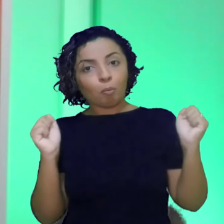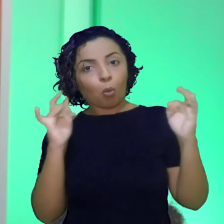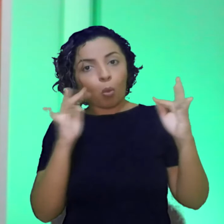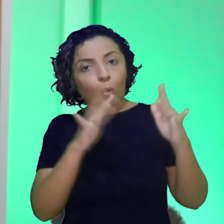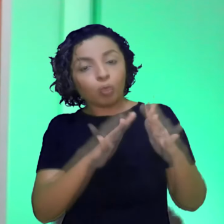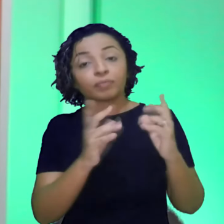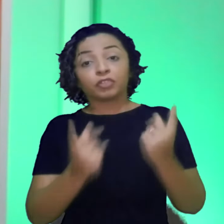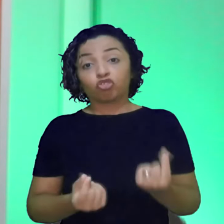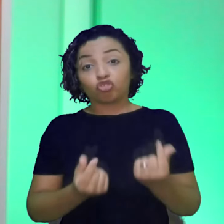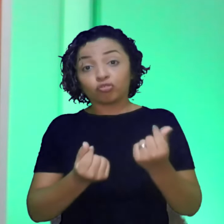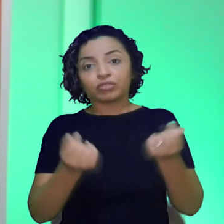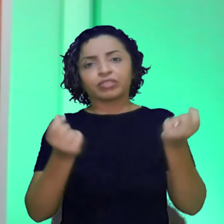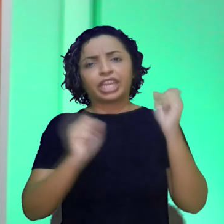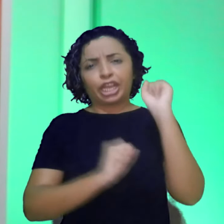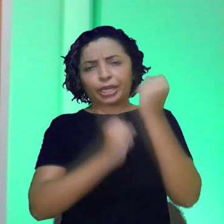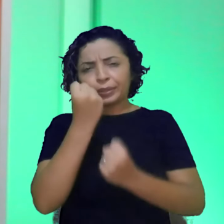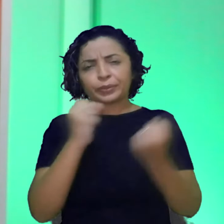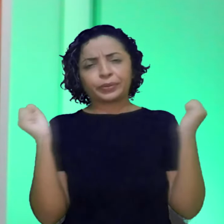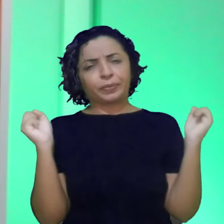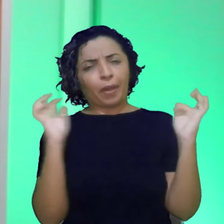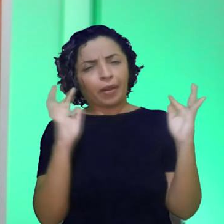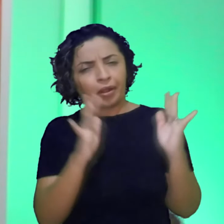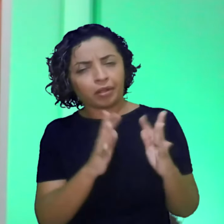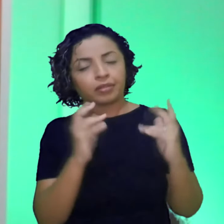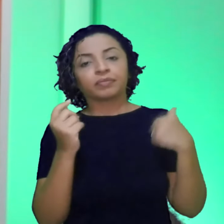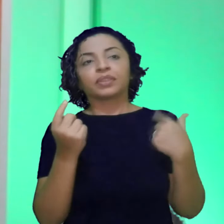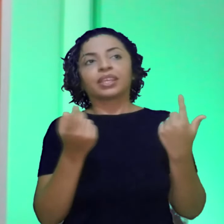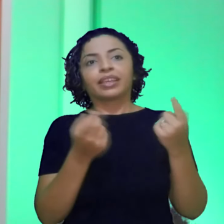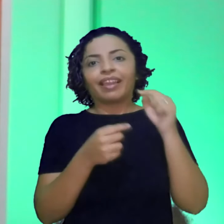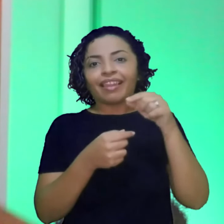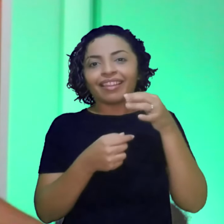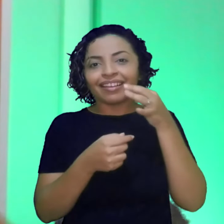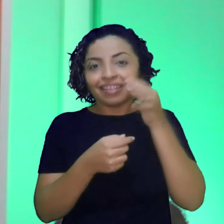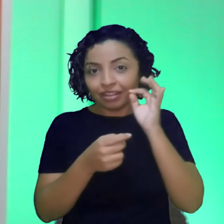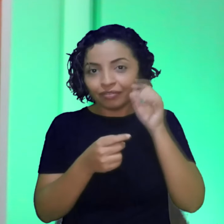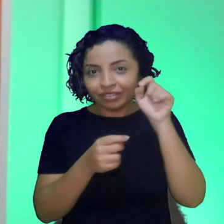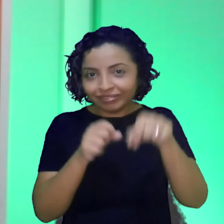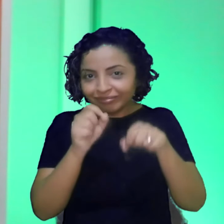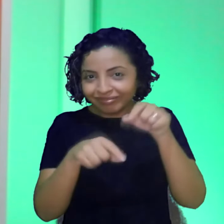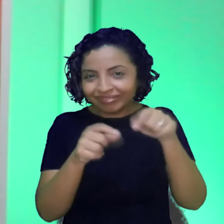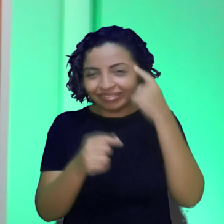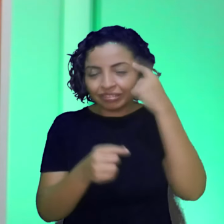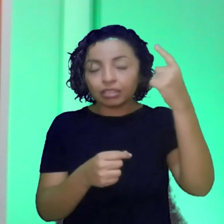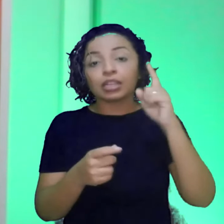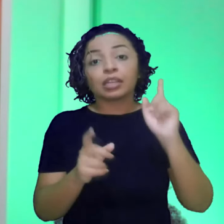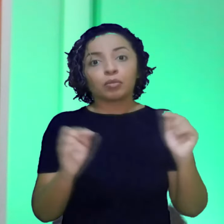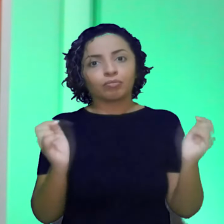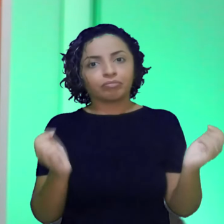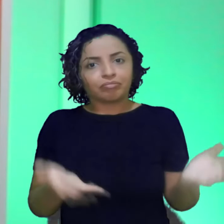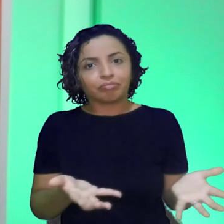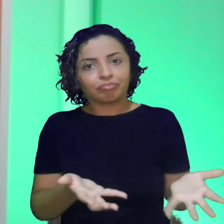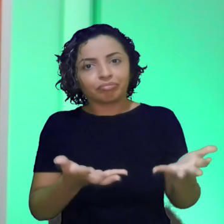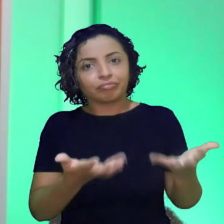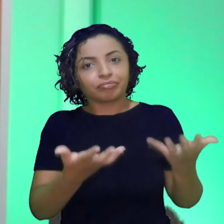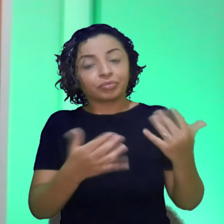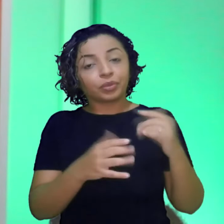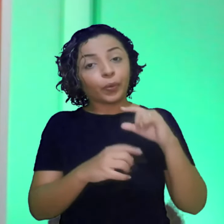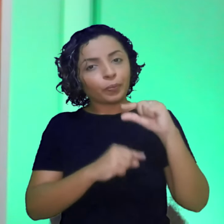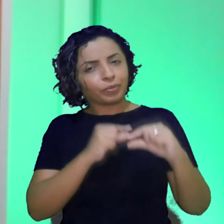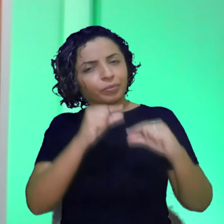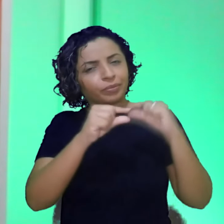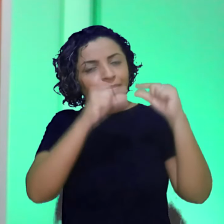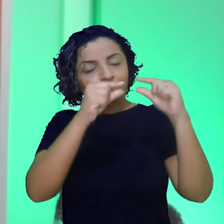econômica muito grande, as indústrias, o café, está ganhando ali uma ascensão absurda.